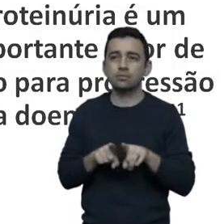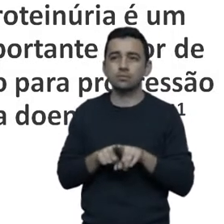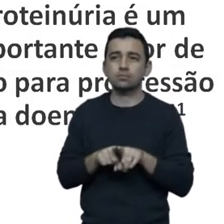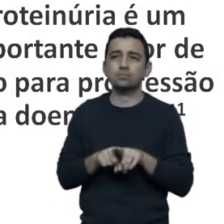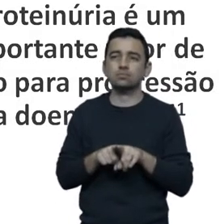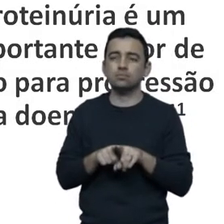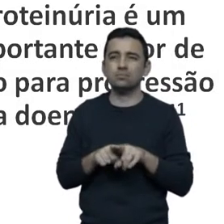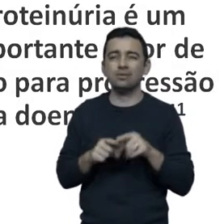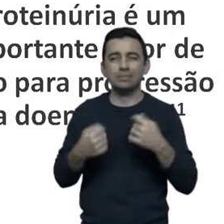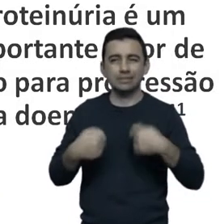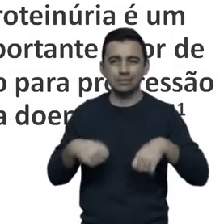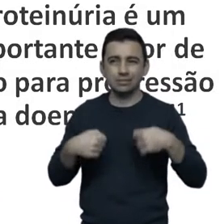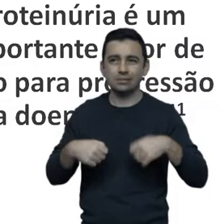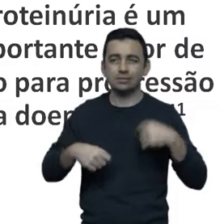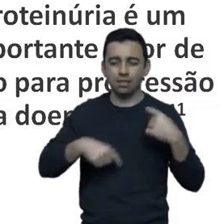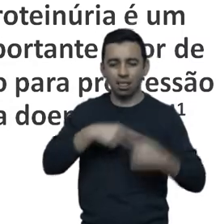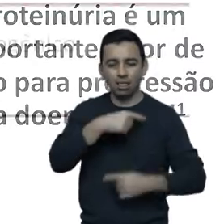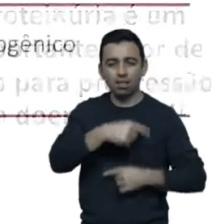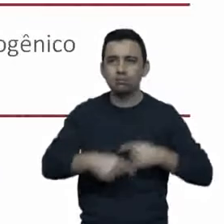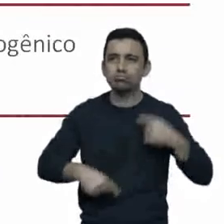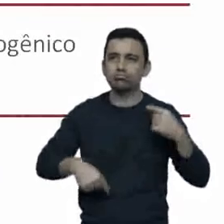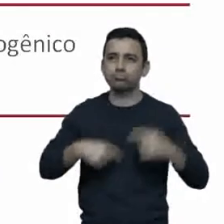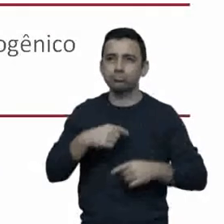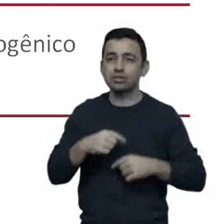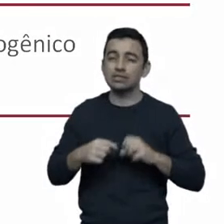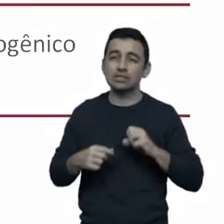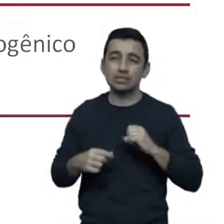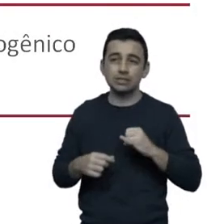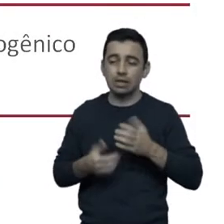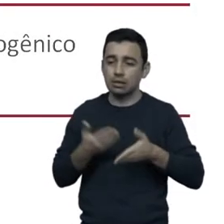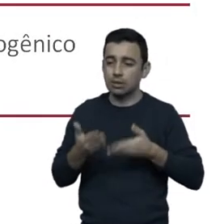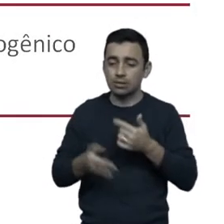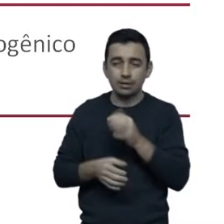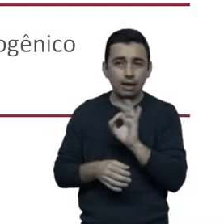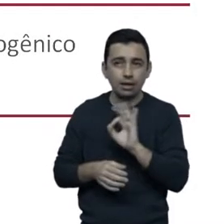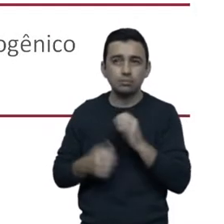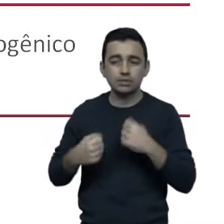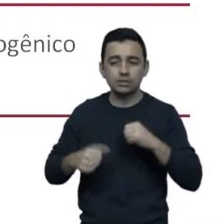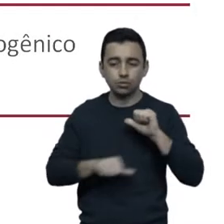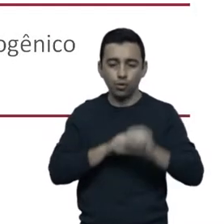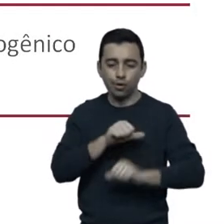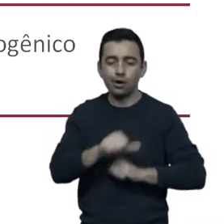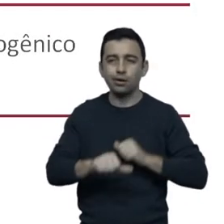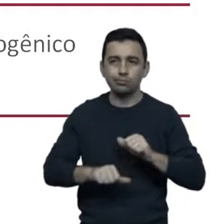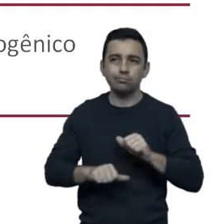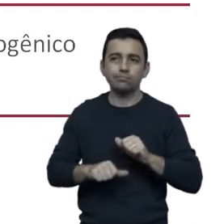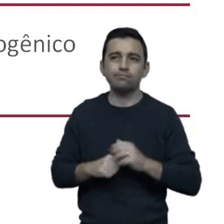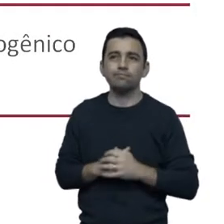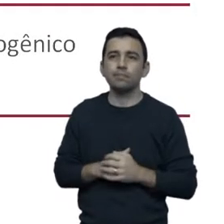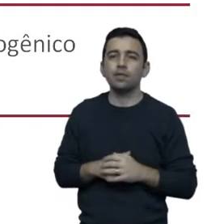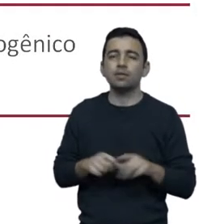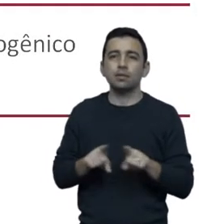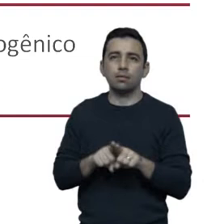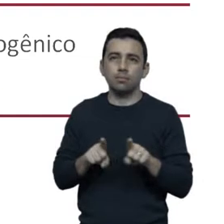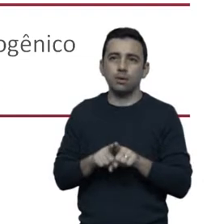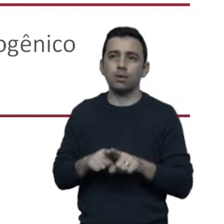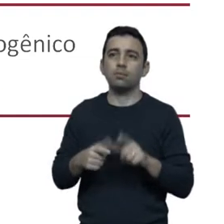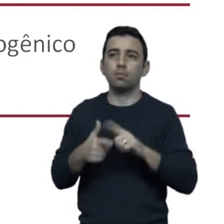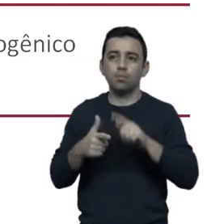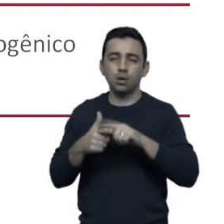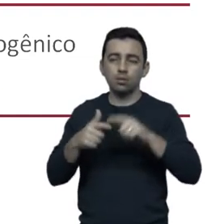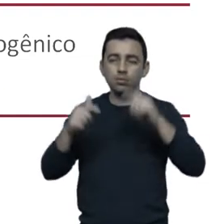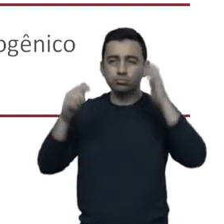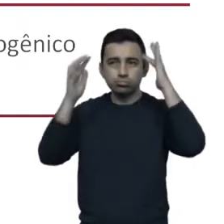fazendo hemodiálise e transplante, quando não tratado, os acidentes vasculares cerebrais precoces, né, que é a causa de